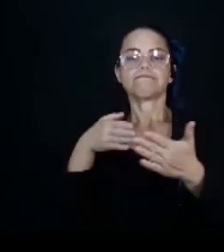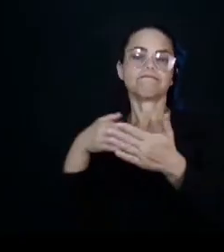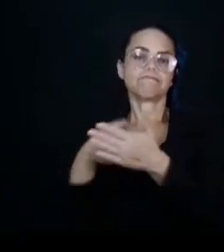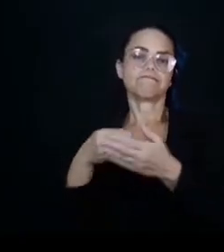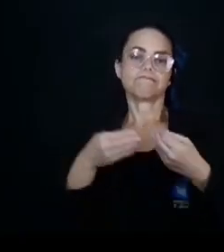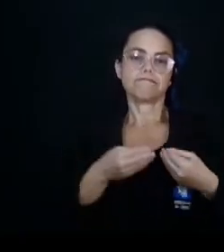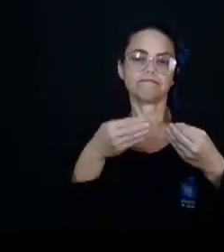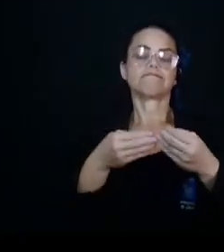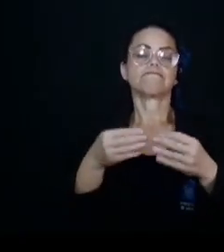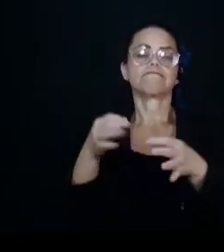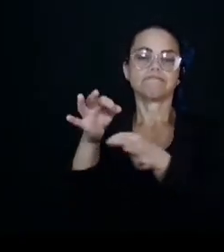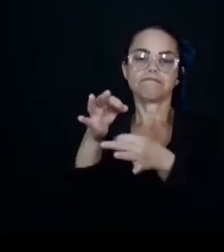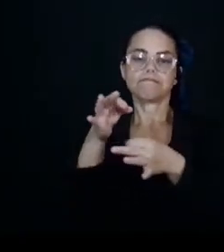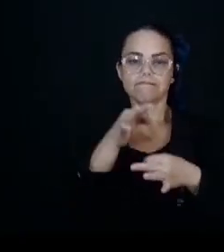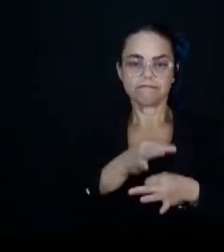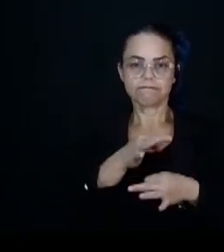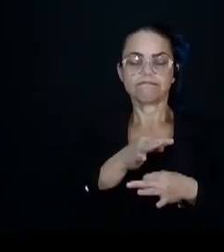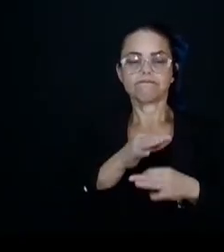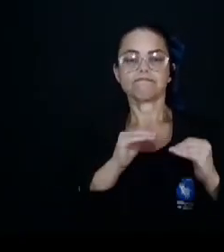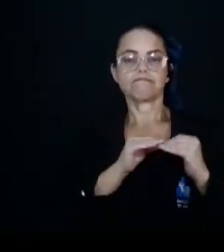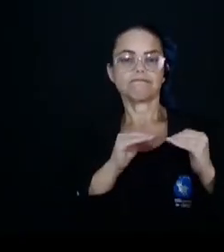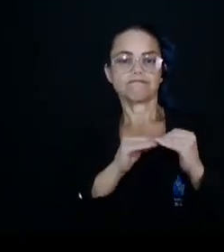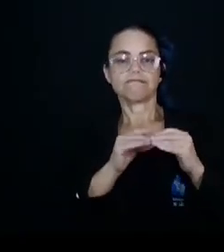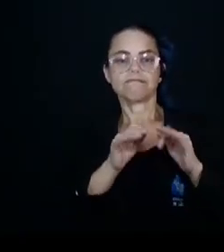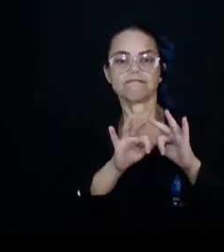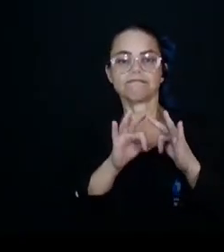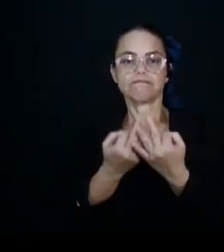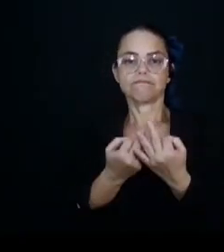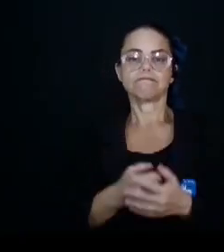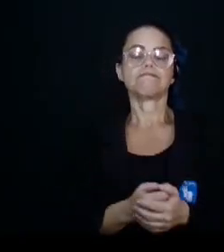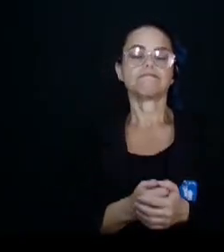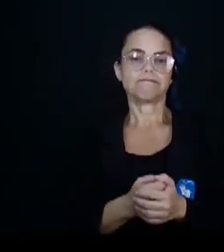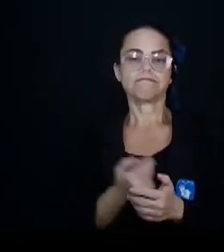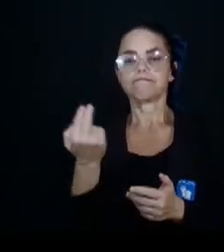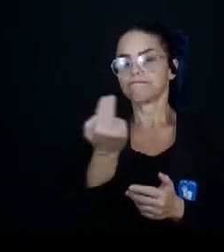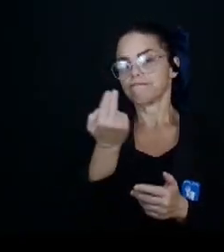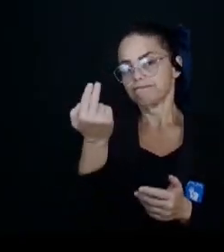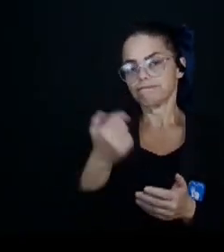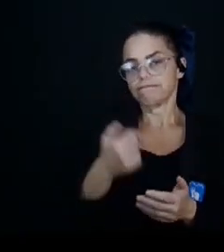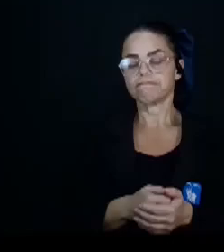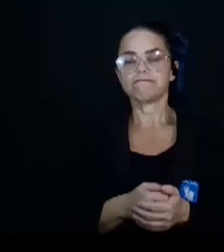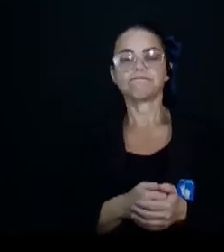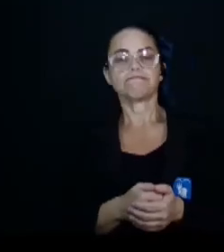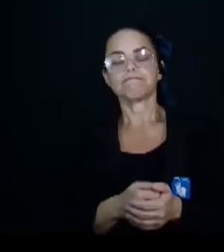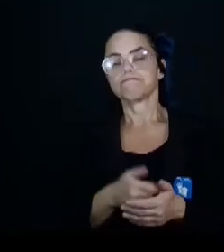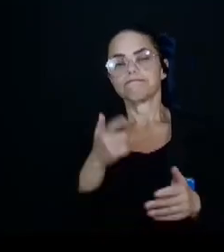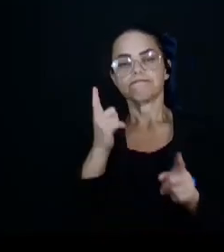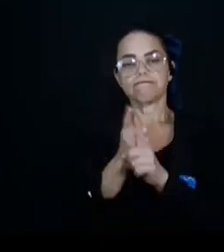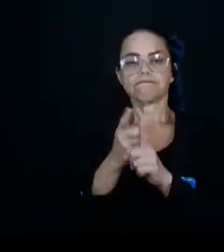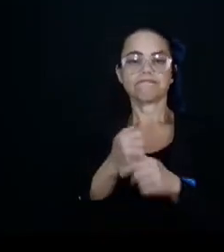com compatibilidade familiar. E aí, caso a gente não encontre um doador